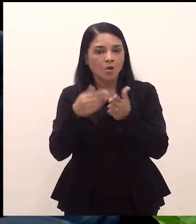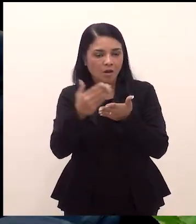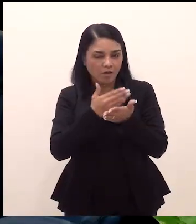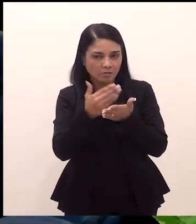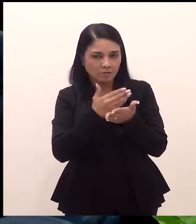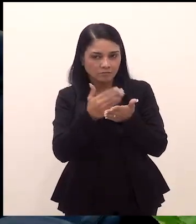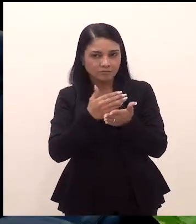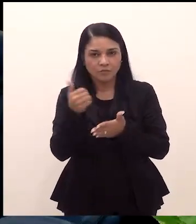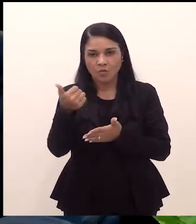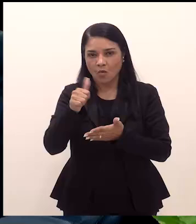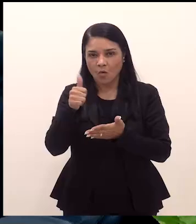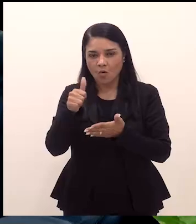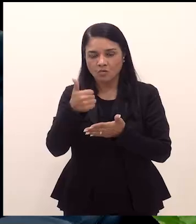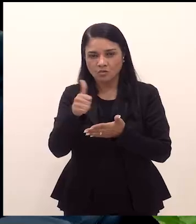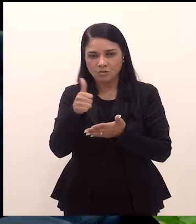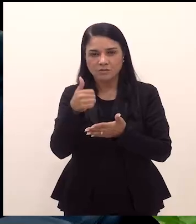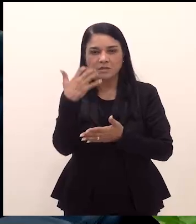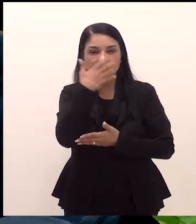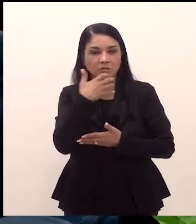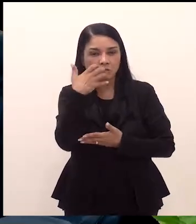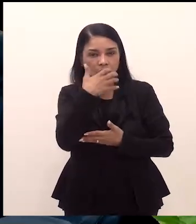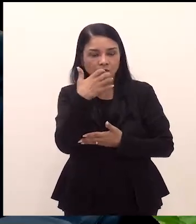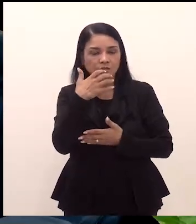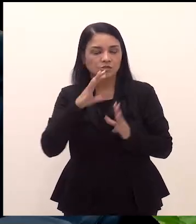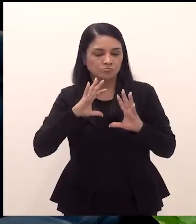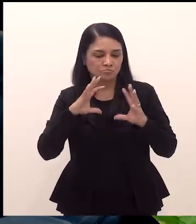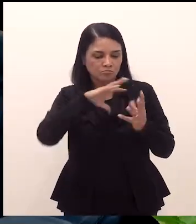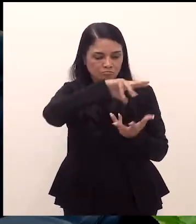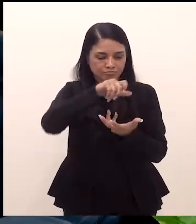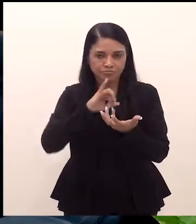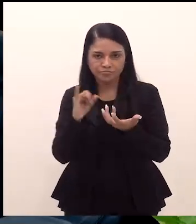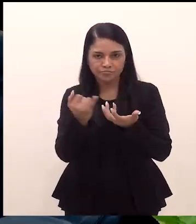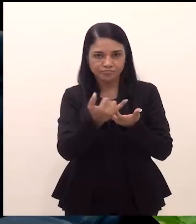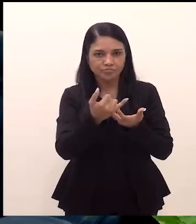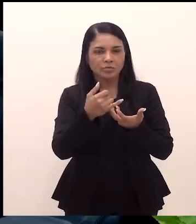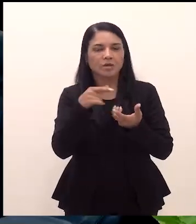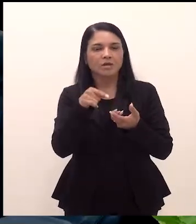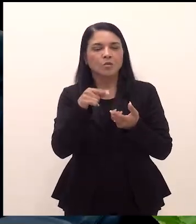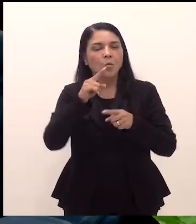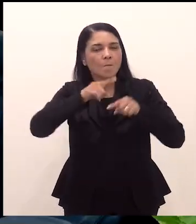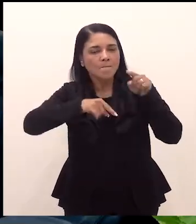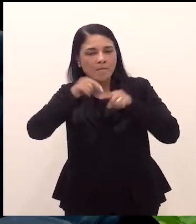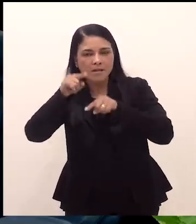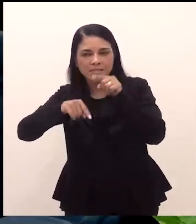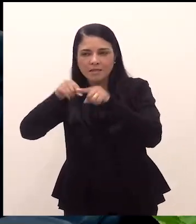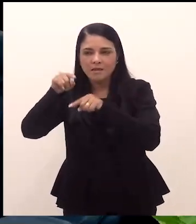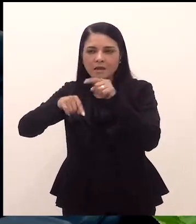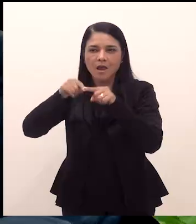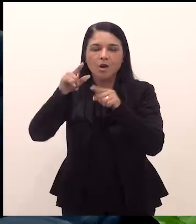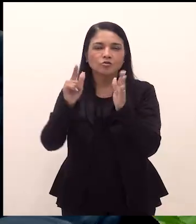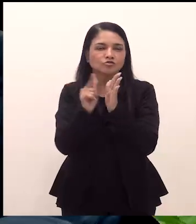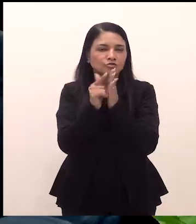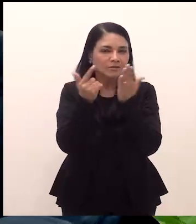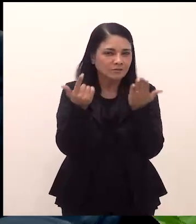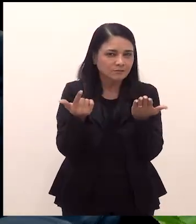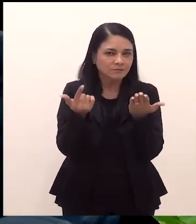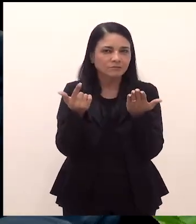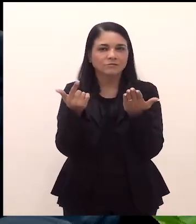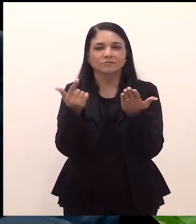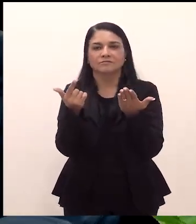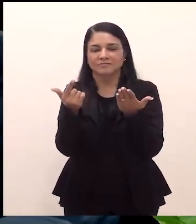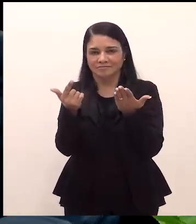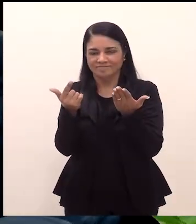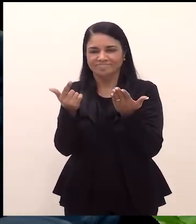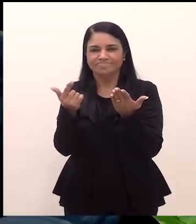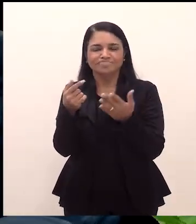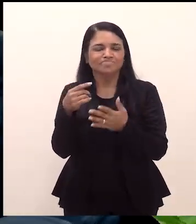com 11 compositores e cantores internacionais, com recortes, com material